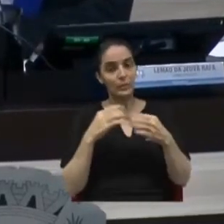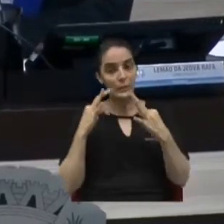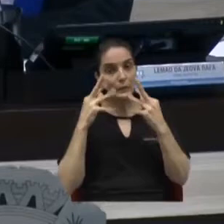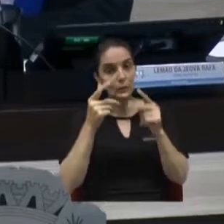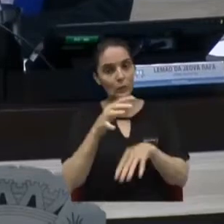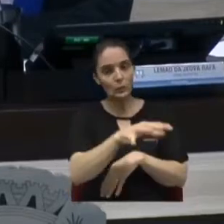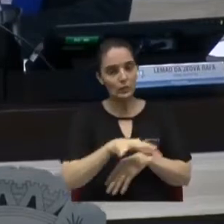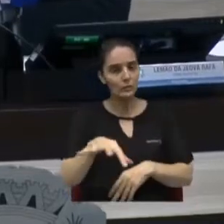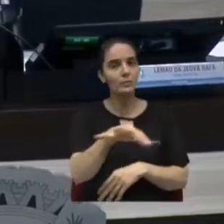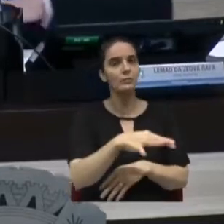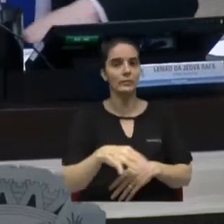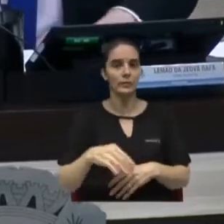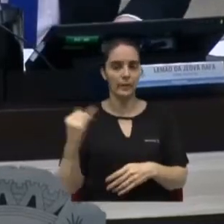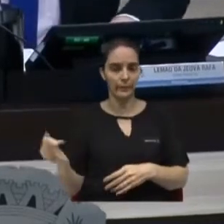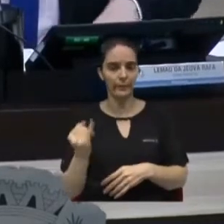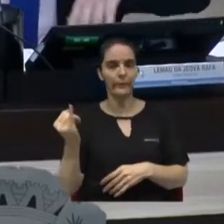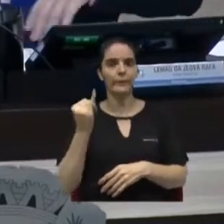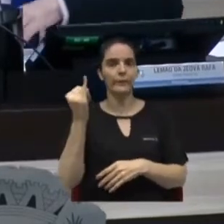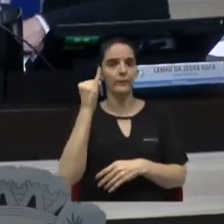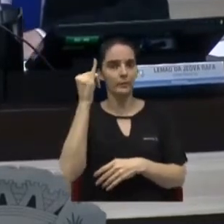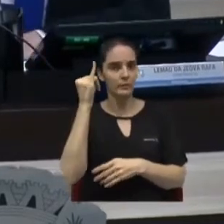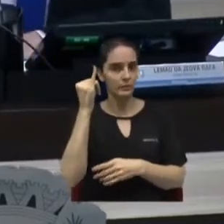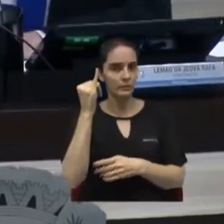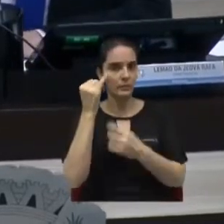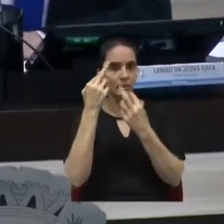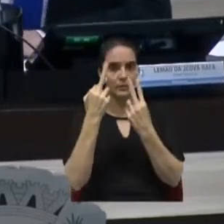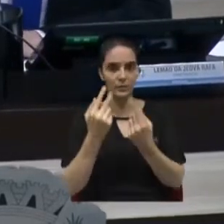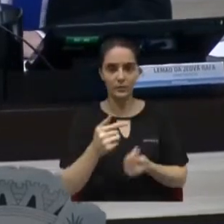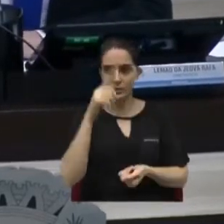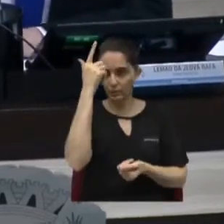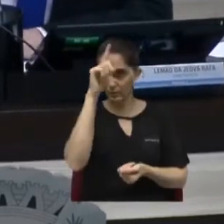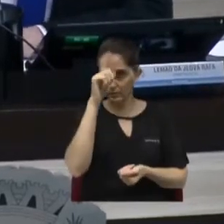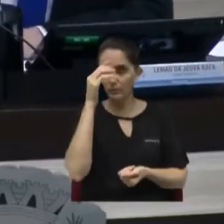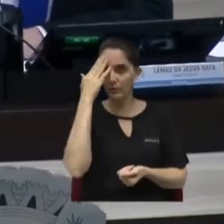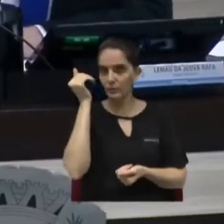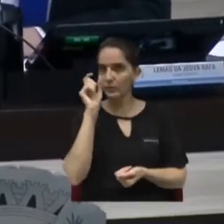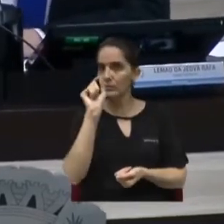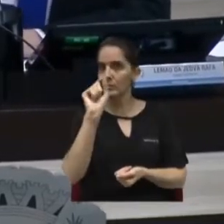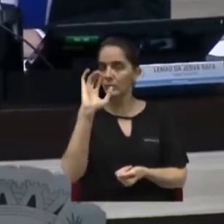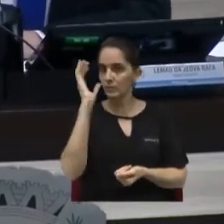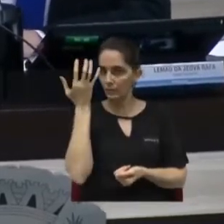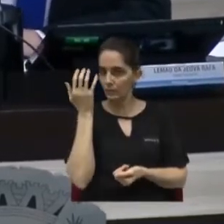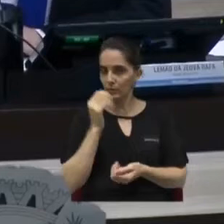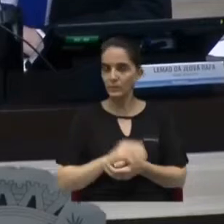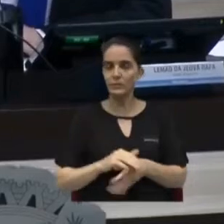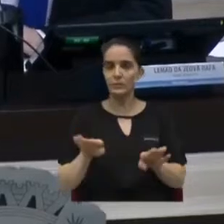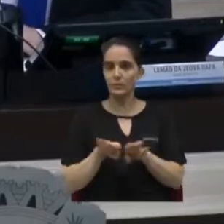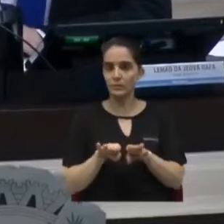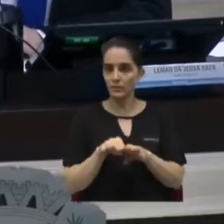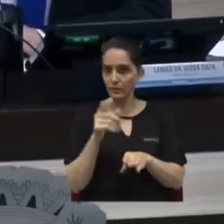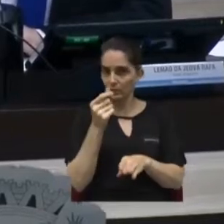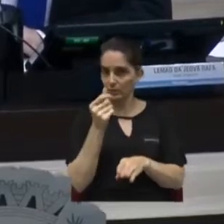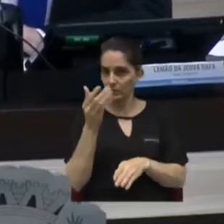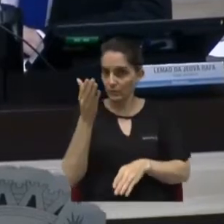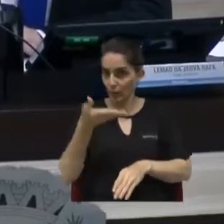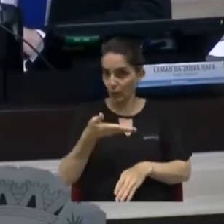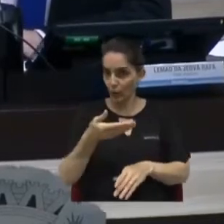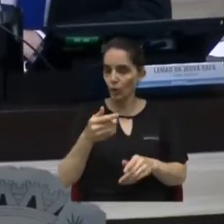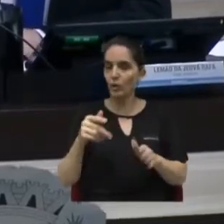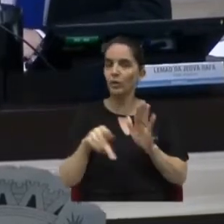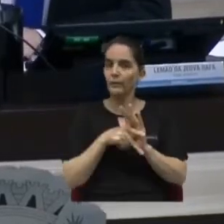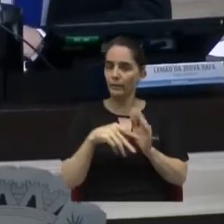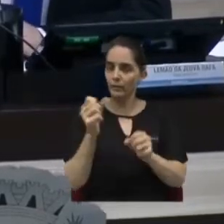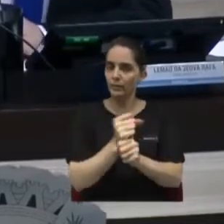importância. E como eu estou bem a par do que está acontecendo, inclusive com a verba destinada para a reforma